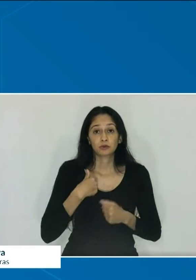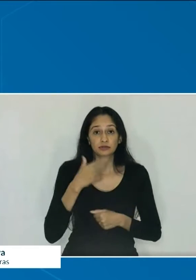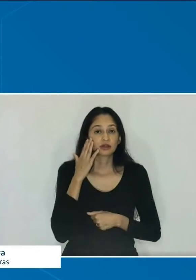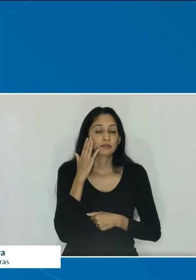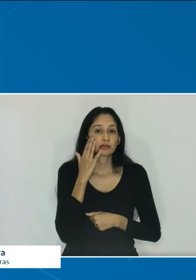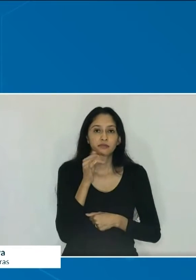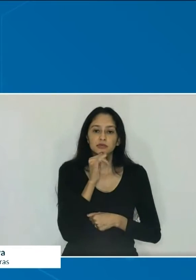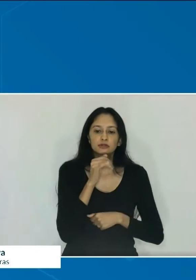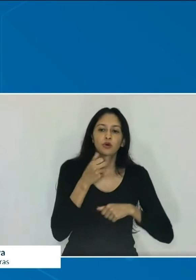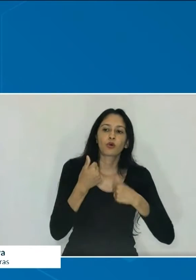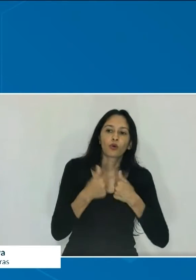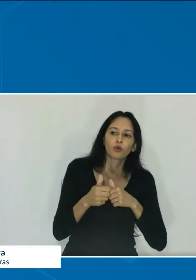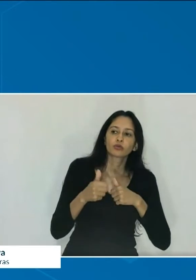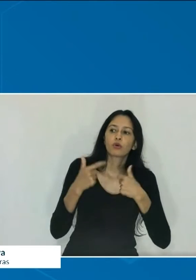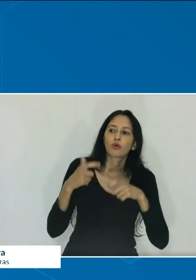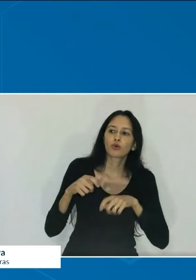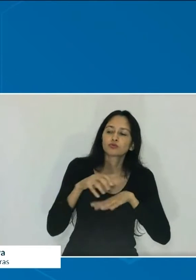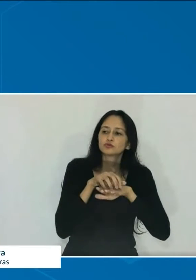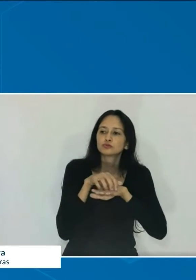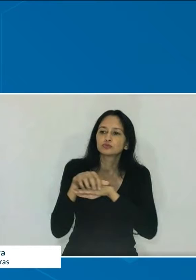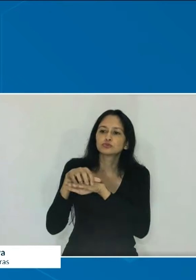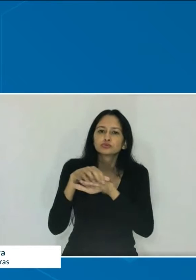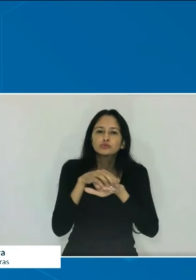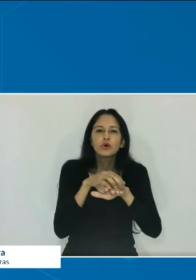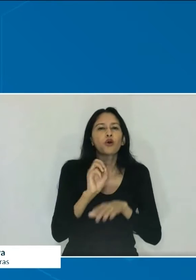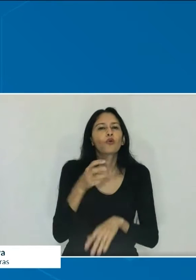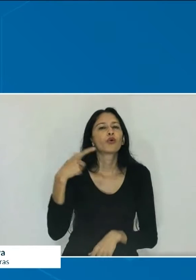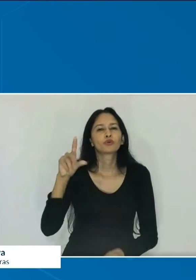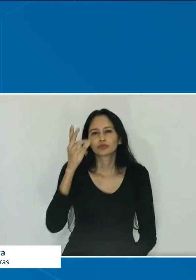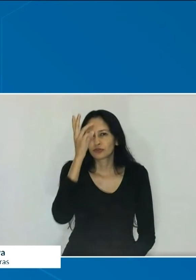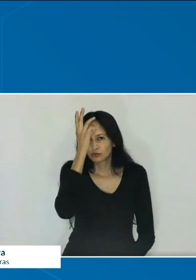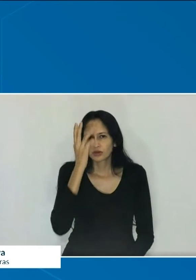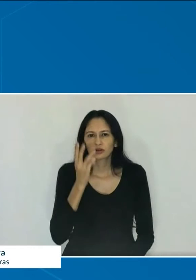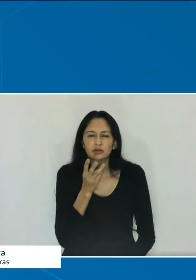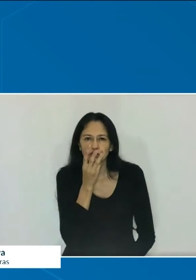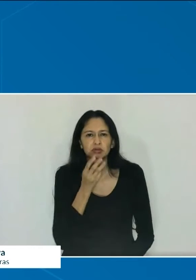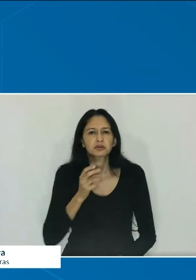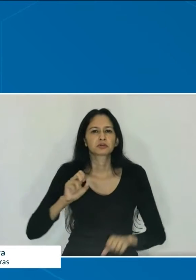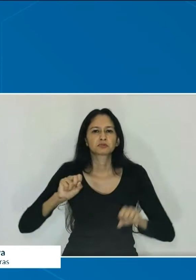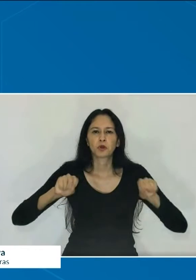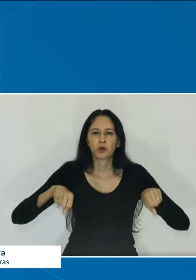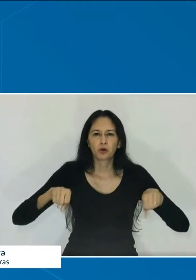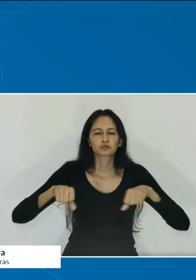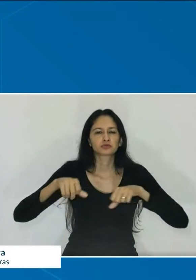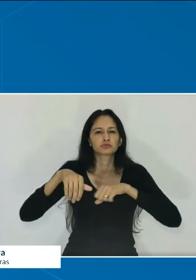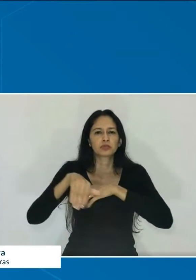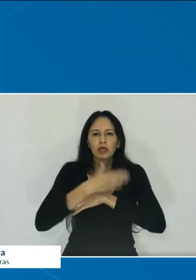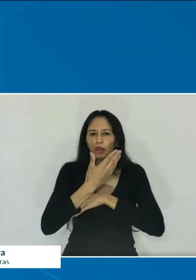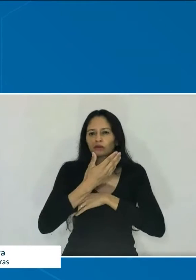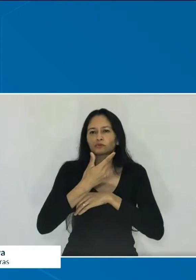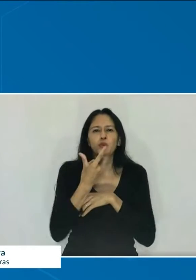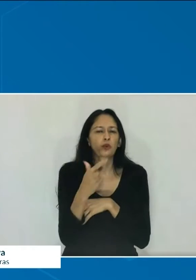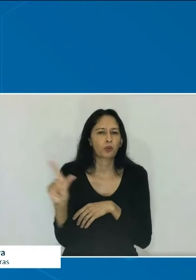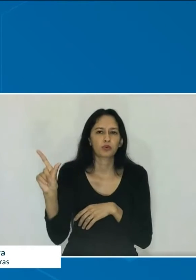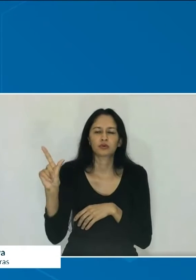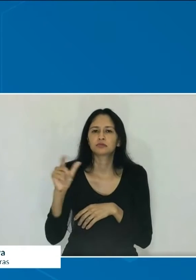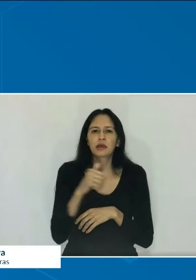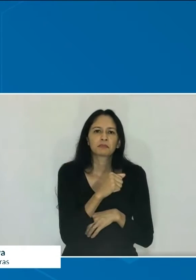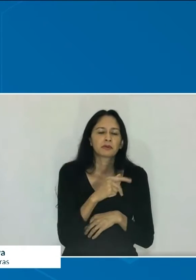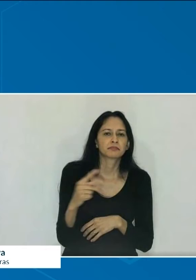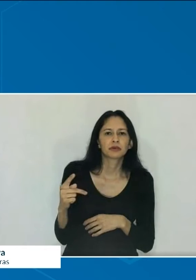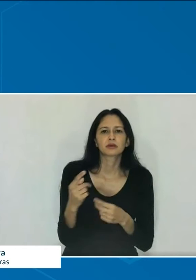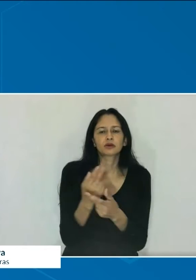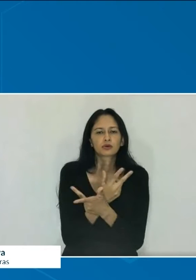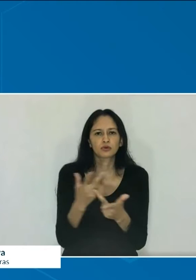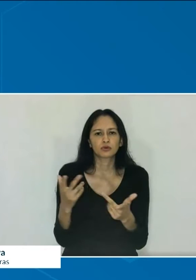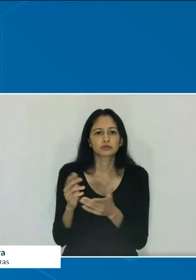vai passar, ou minha van, ou meu mototáxi, ou o próprio serviço de aplicativo,